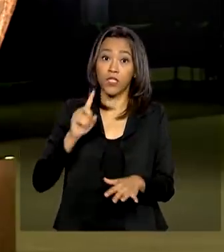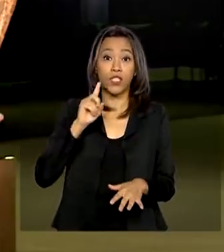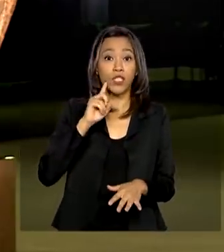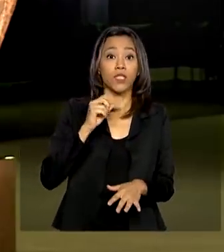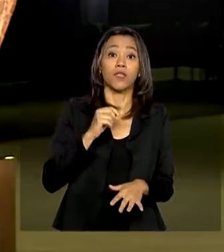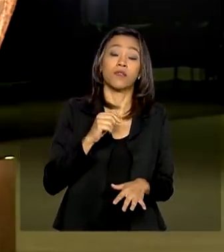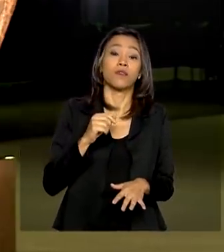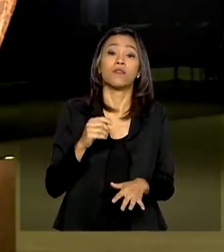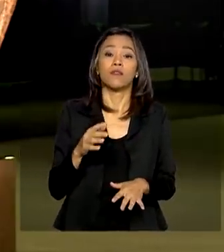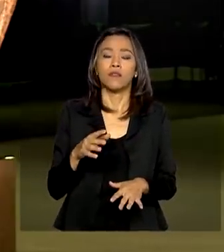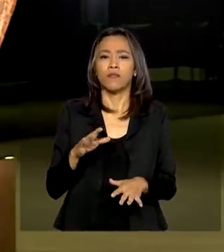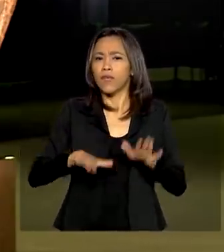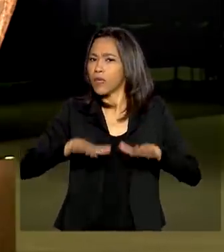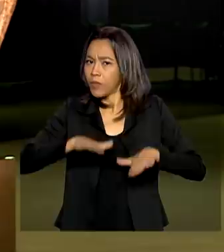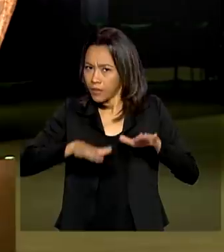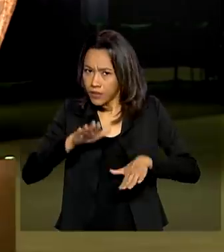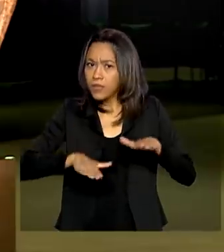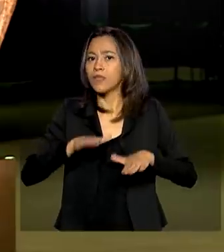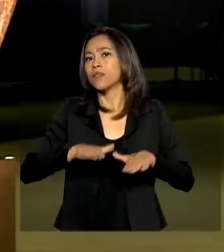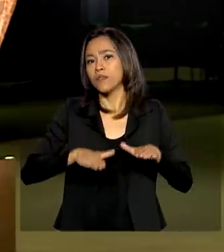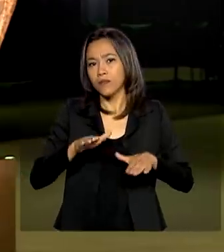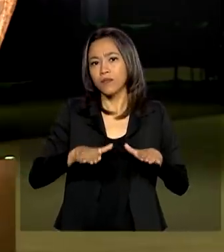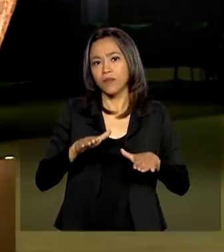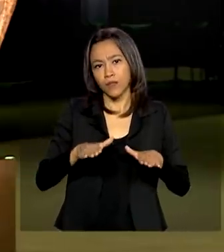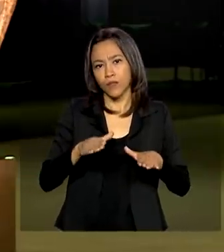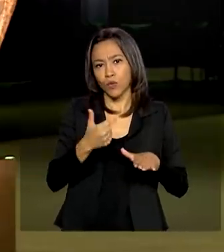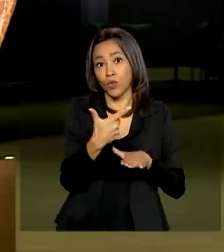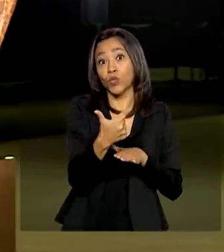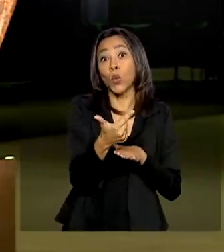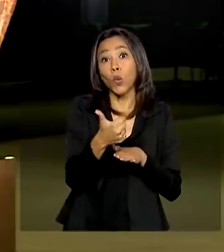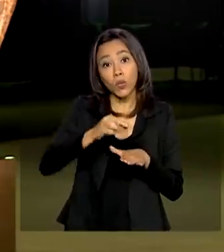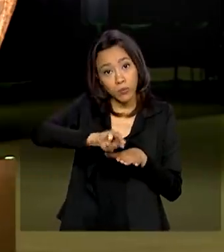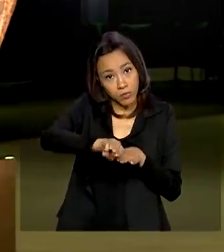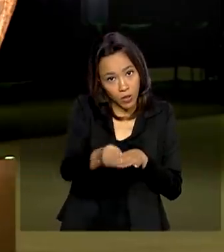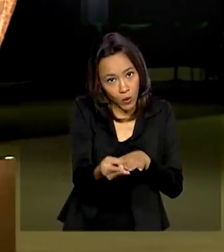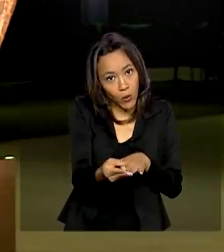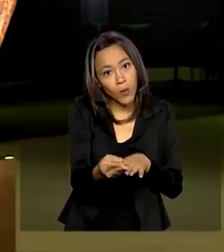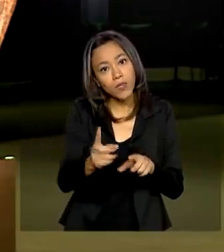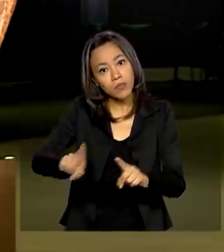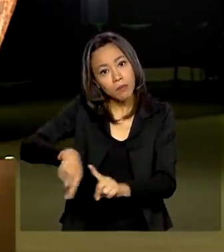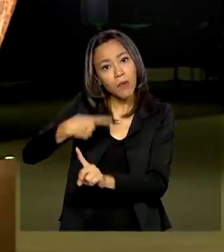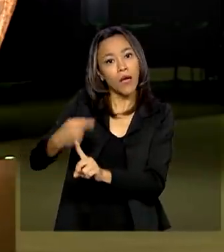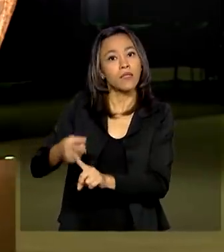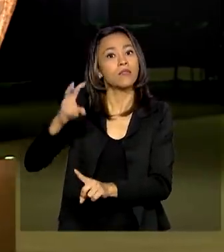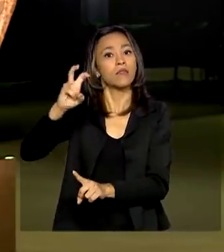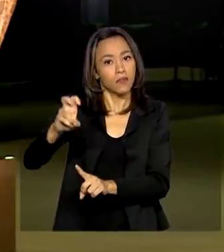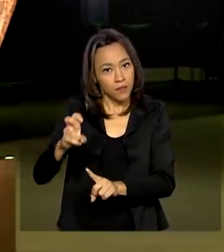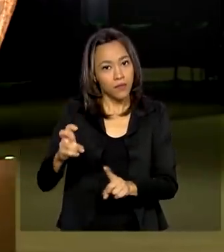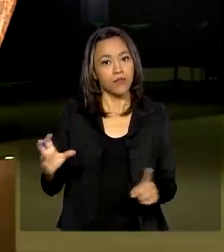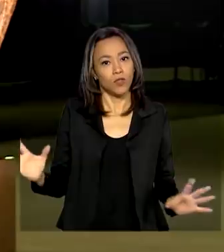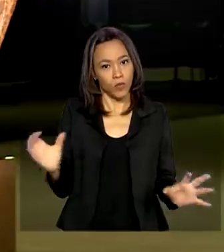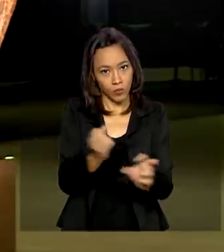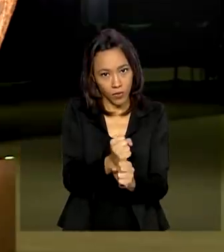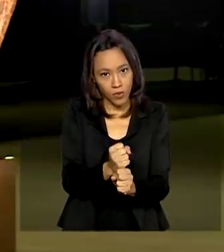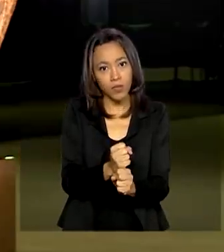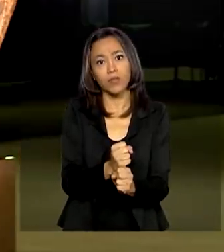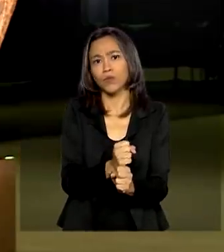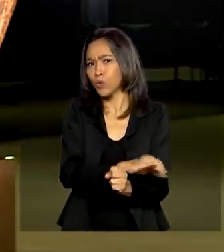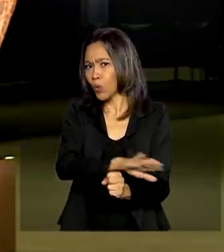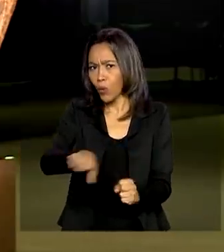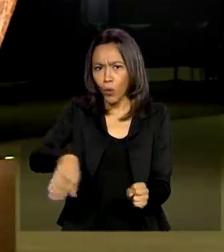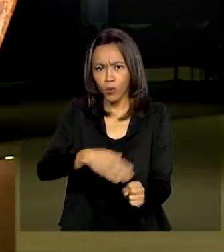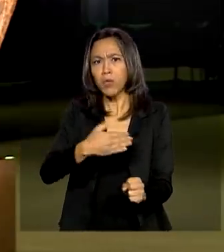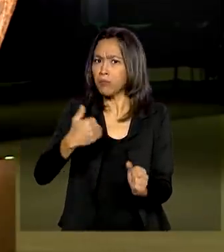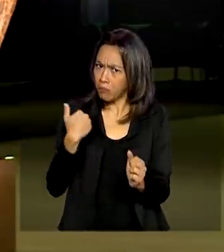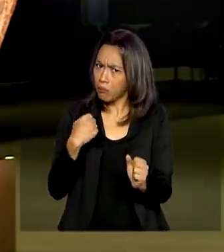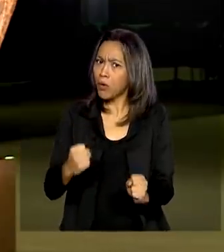dependendo dessa diferença dos 12 milhões, mais os 5 que ficaram para trás. Se forem todos elegíveis,